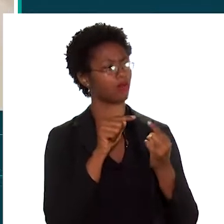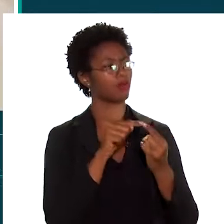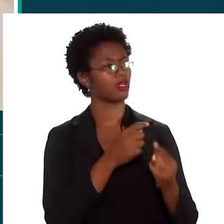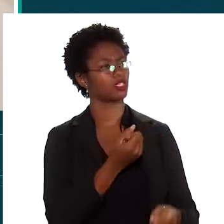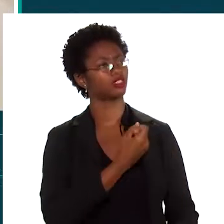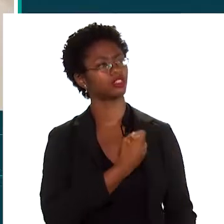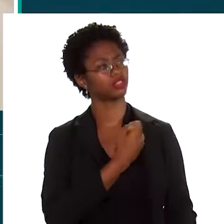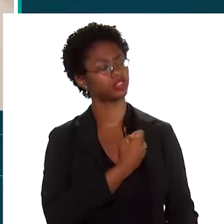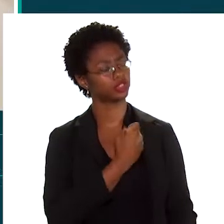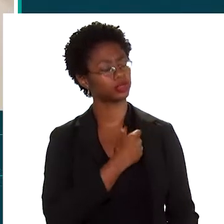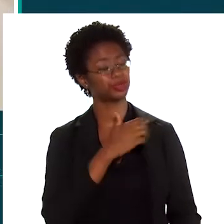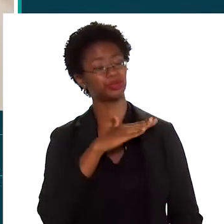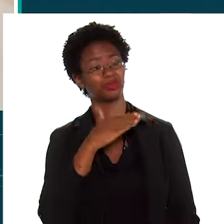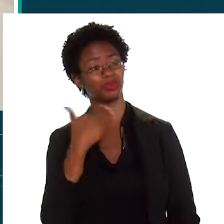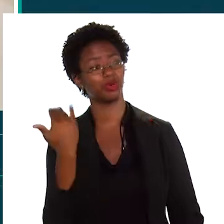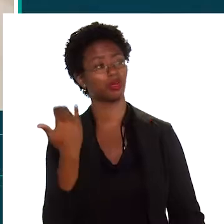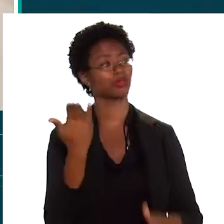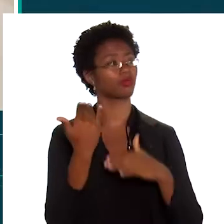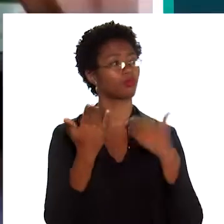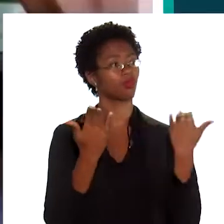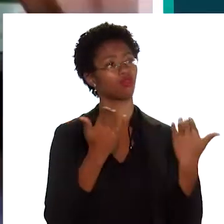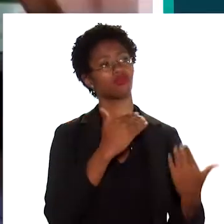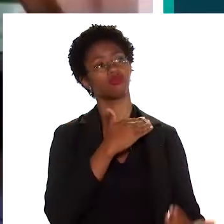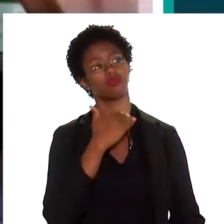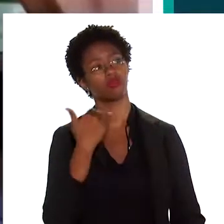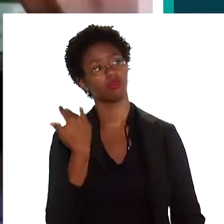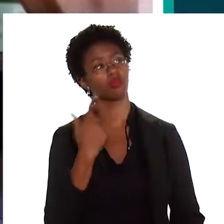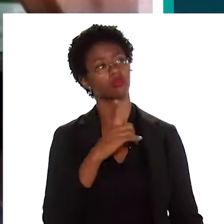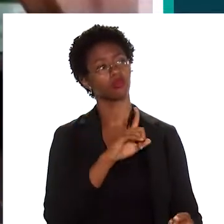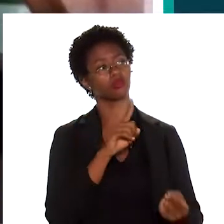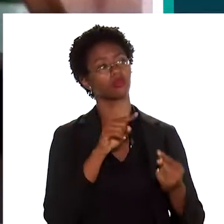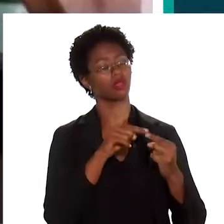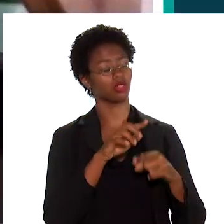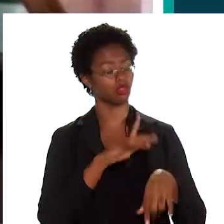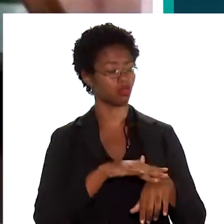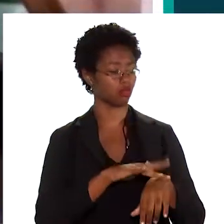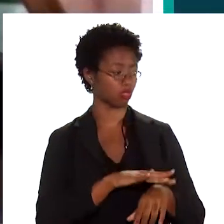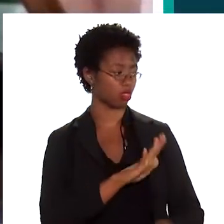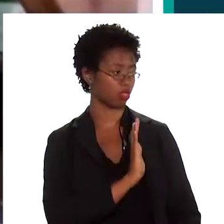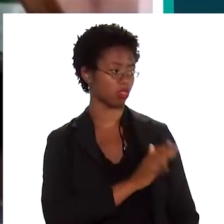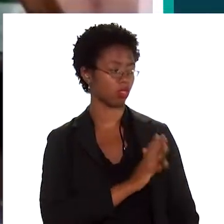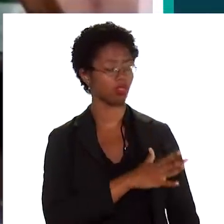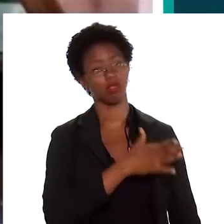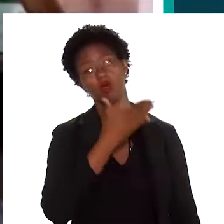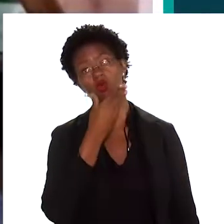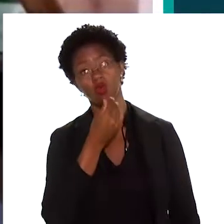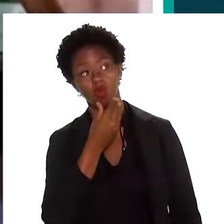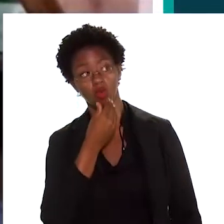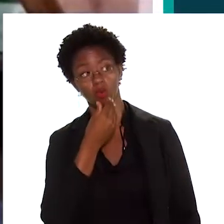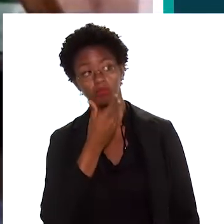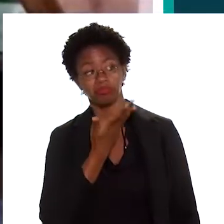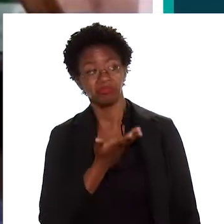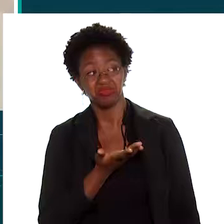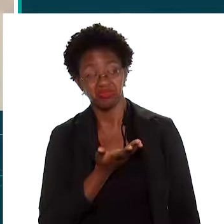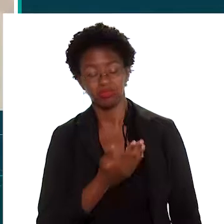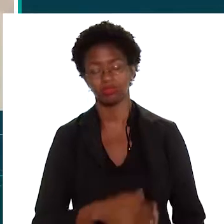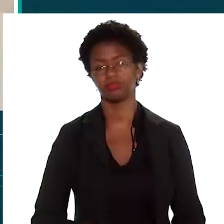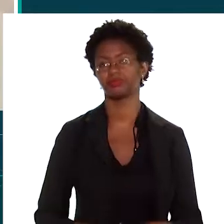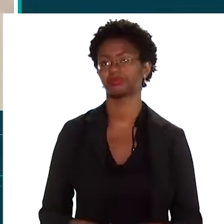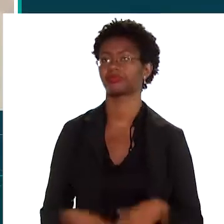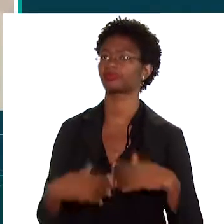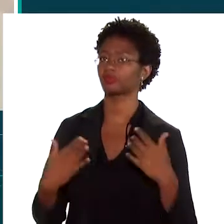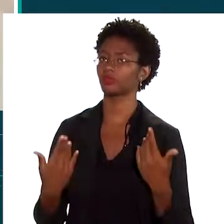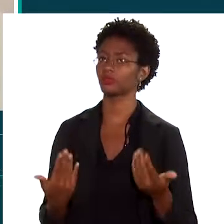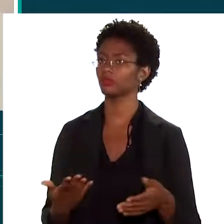essa grande quantidade de mortes em função de doenças cardiovasculares nos homens? Olha,